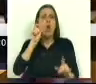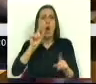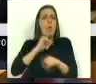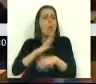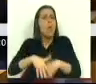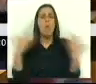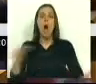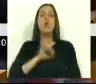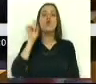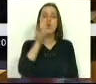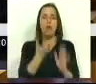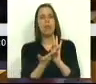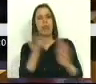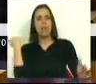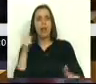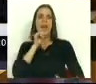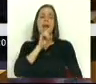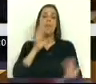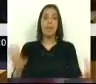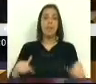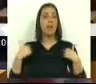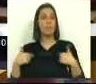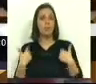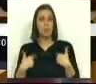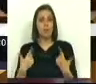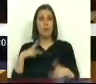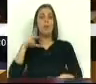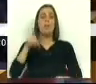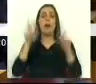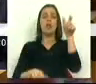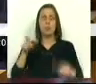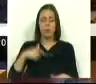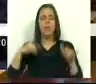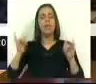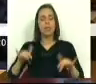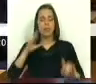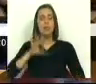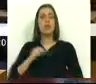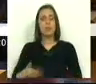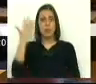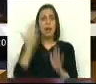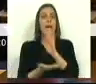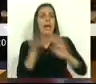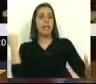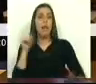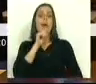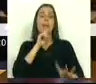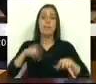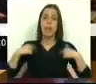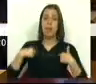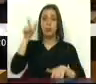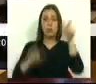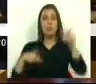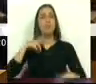nome. Os senhores retiraram a capacidade aos portugueses, retiraram capacidade aos